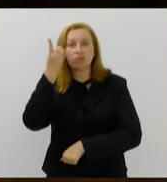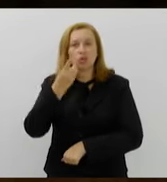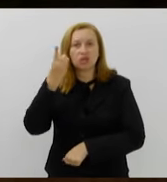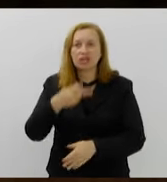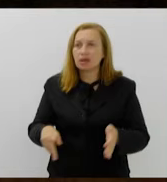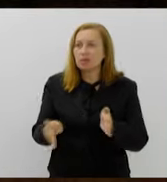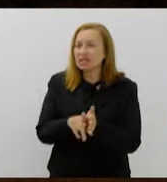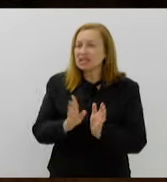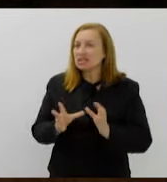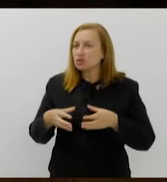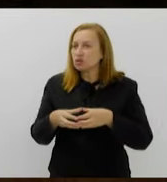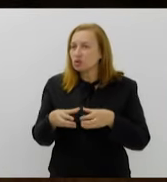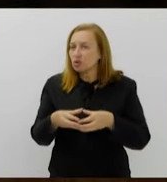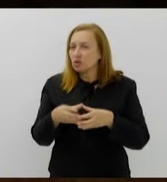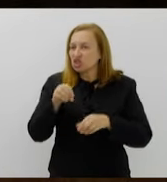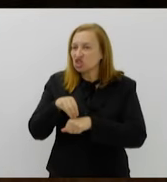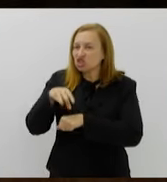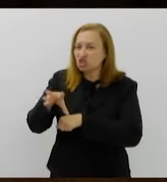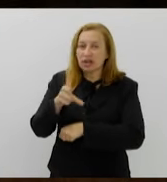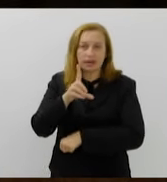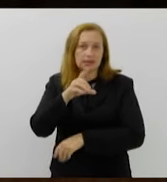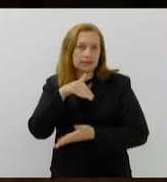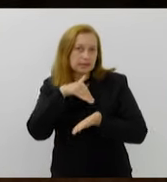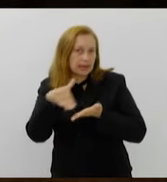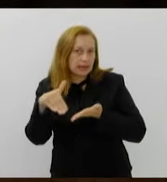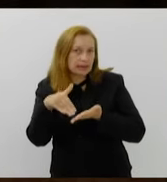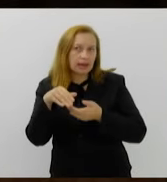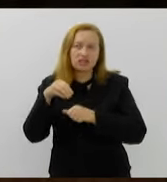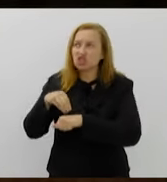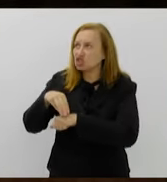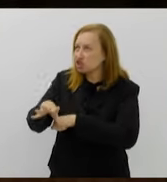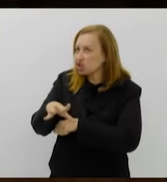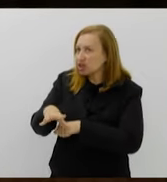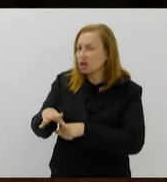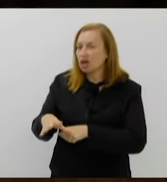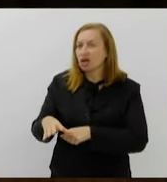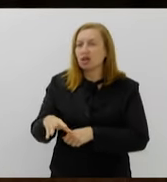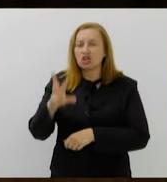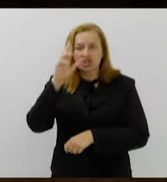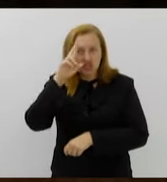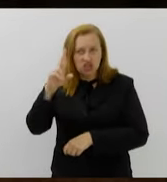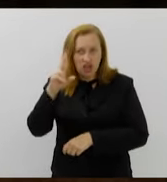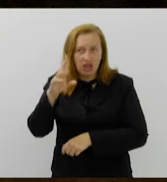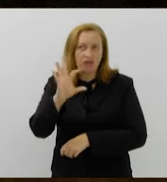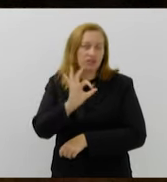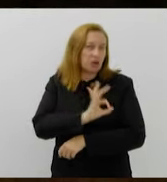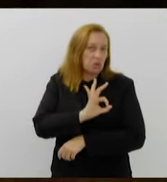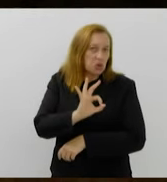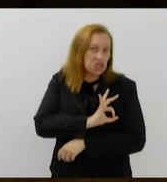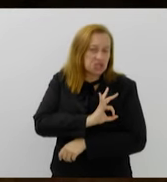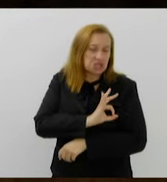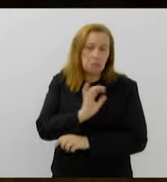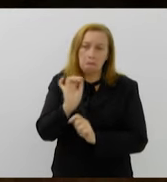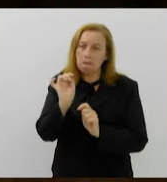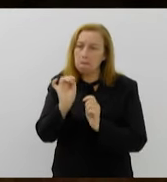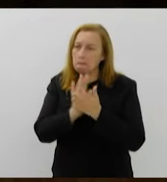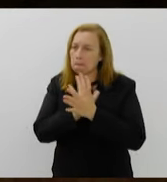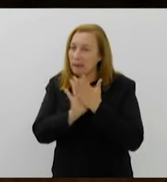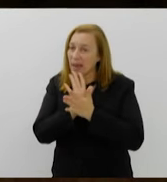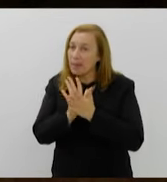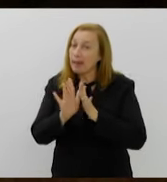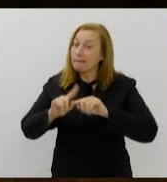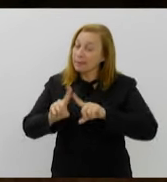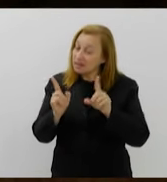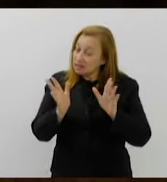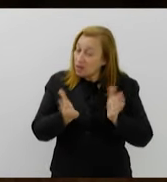comissão querer indicar secretário querer indicar Comandante de Batalhão delegado de polícia agora